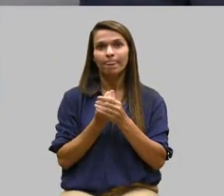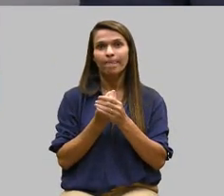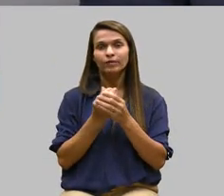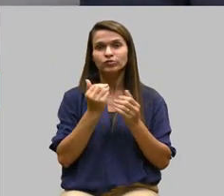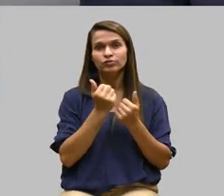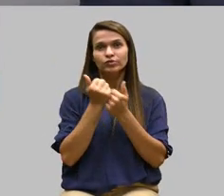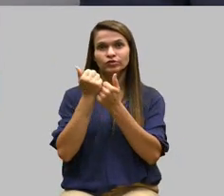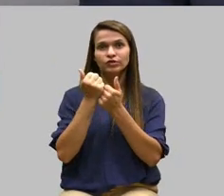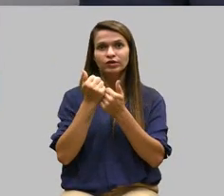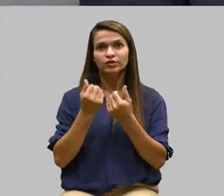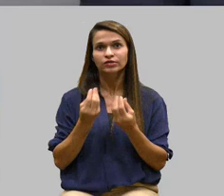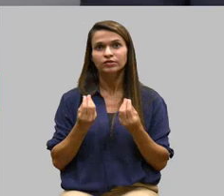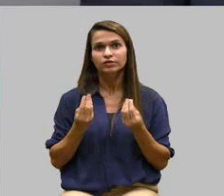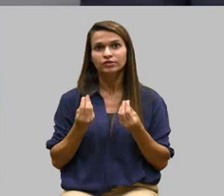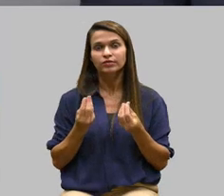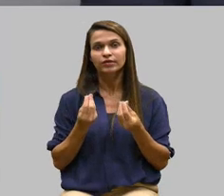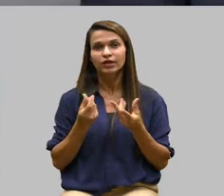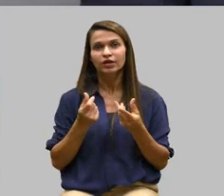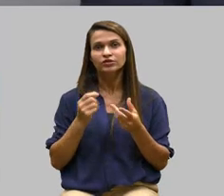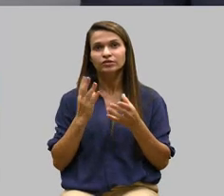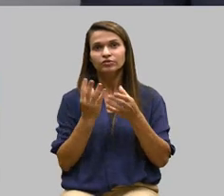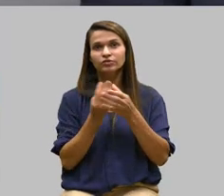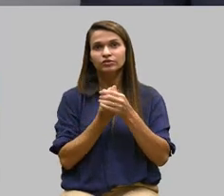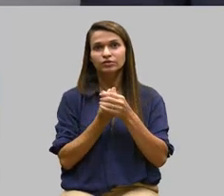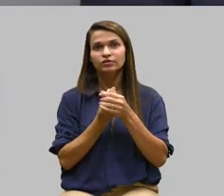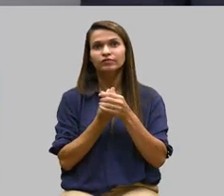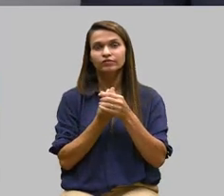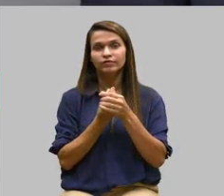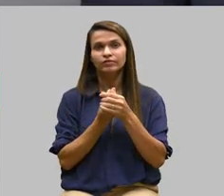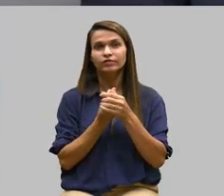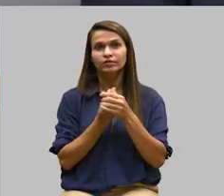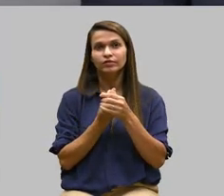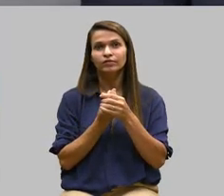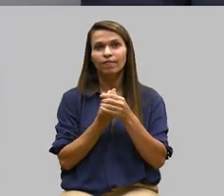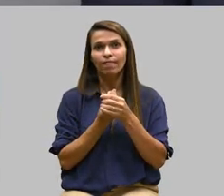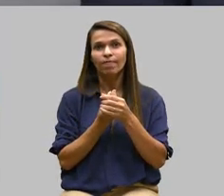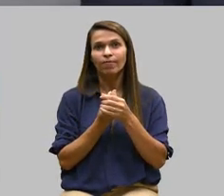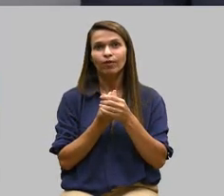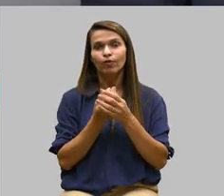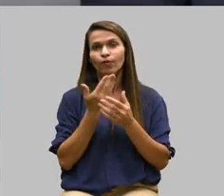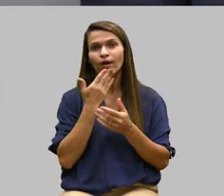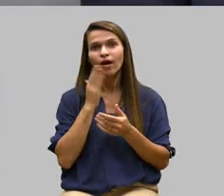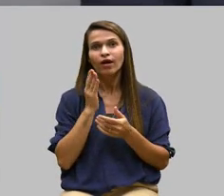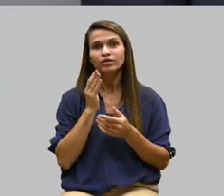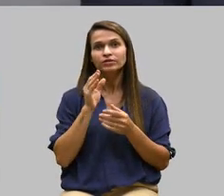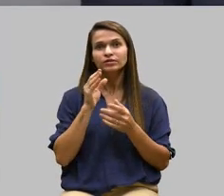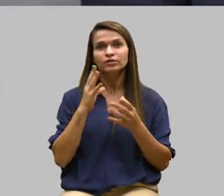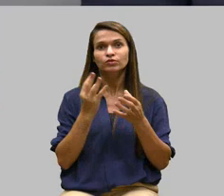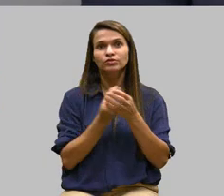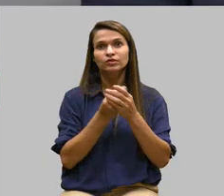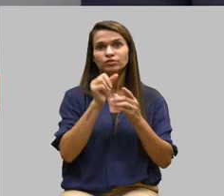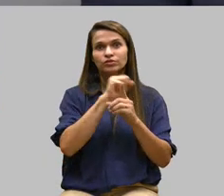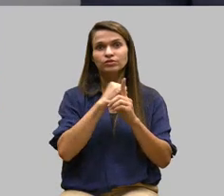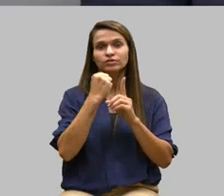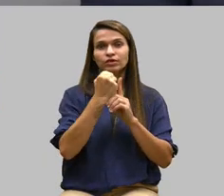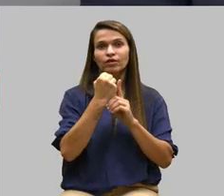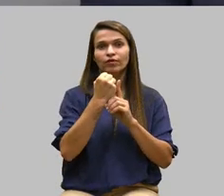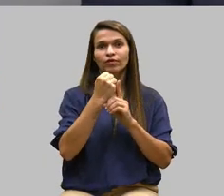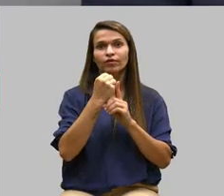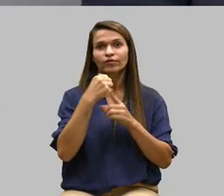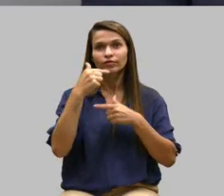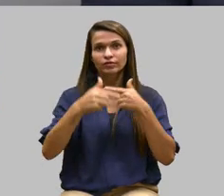acessibilidade de inclusão sobretudo por meio de quatro enxu de ação quais seja inclusão social funcional